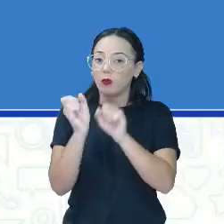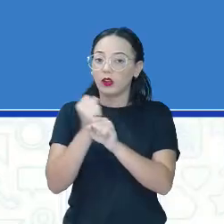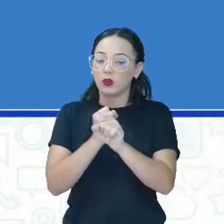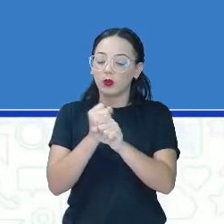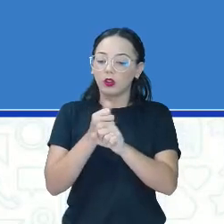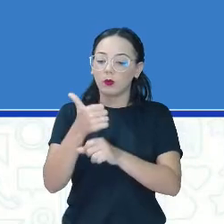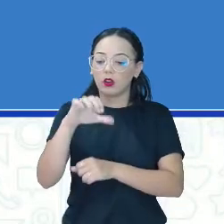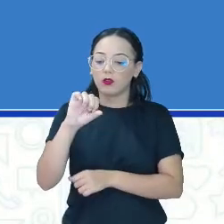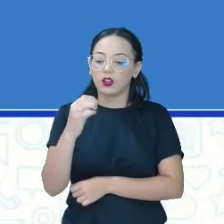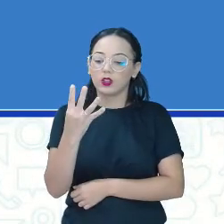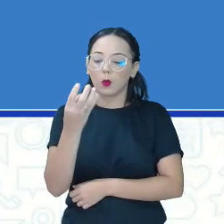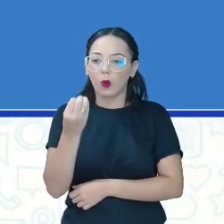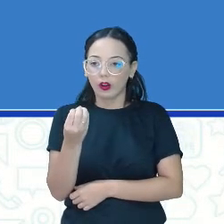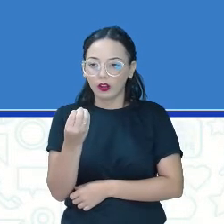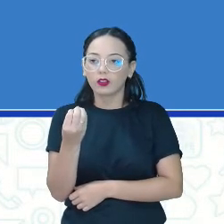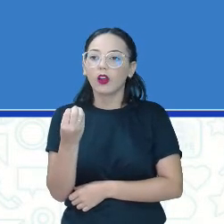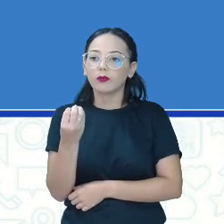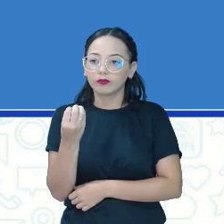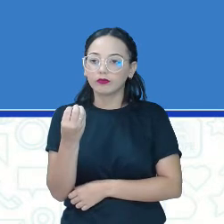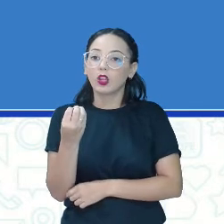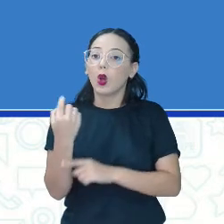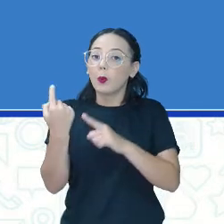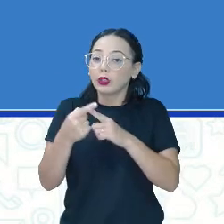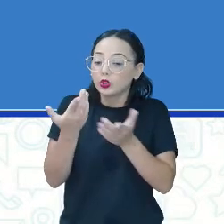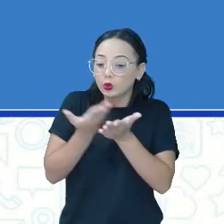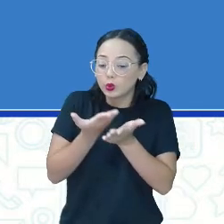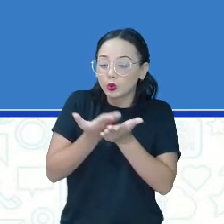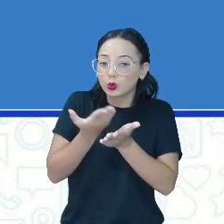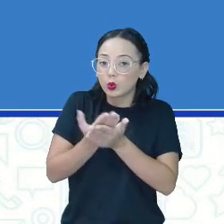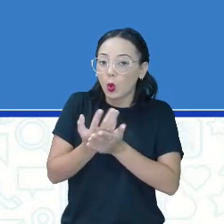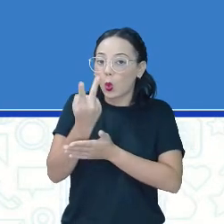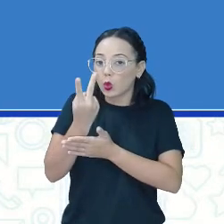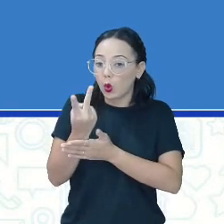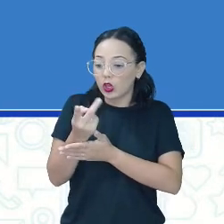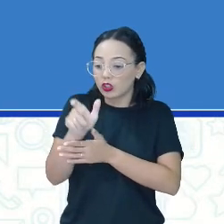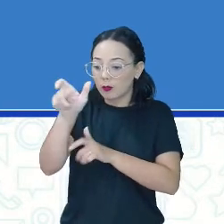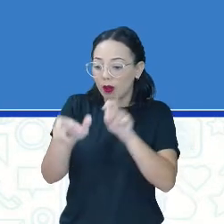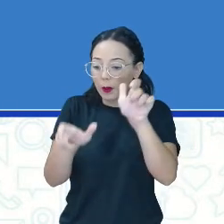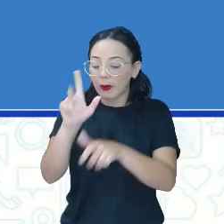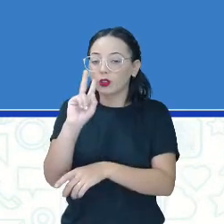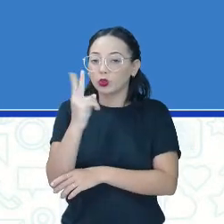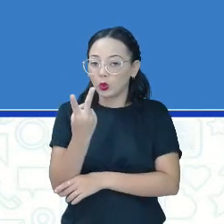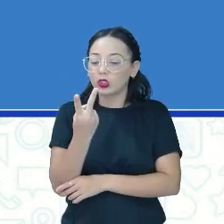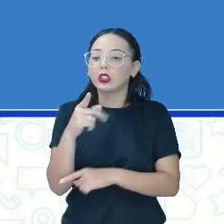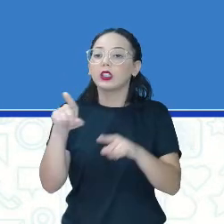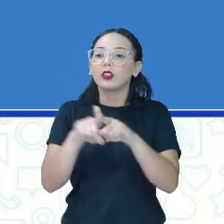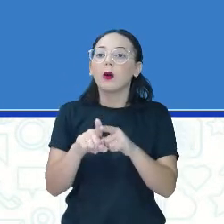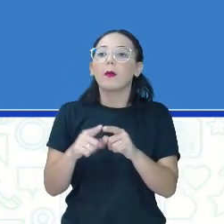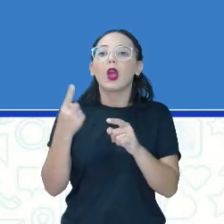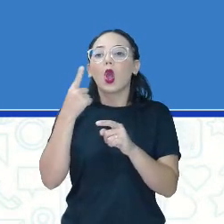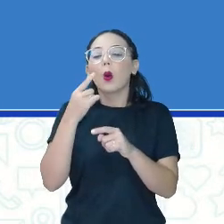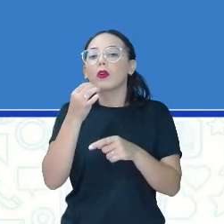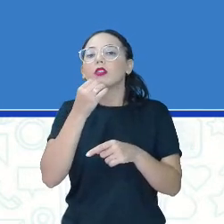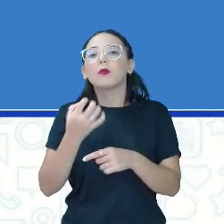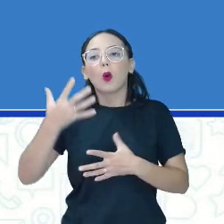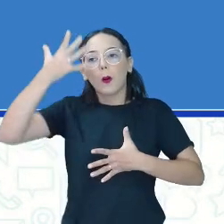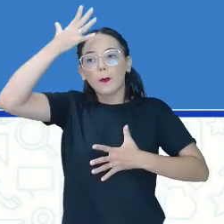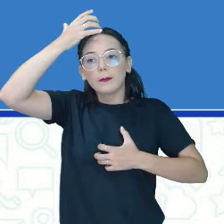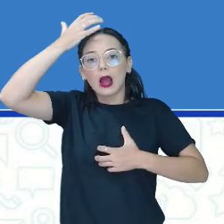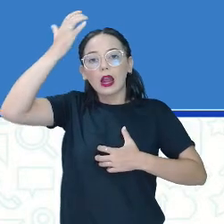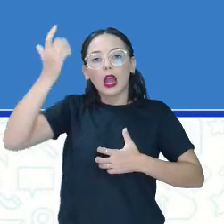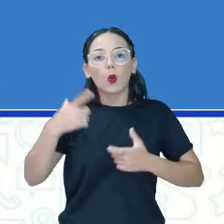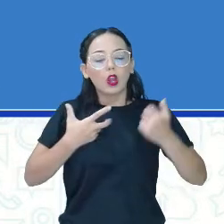em 1940, depois dos estudos de 2 pesquisadores que, retirando sangue do macaco